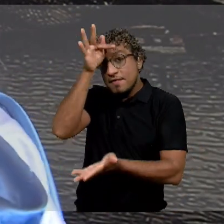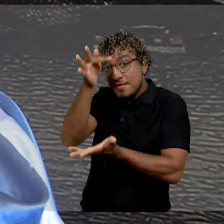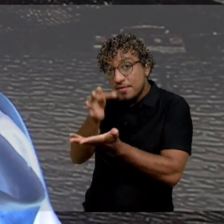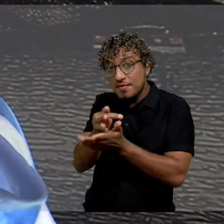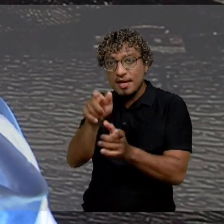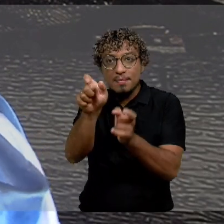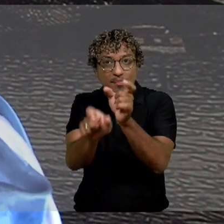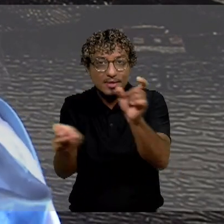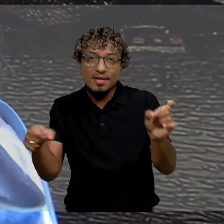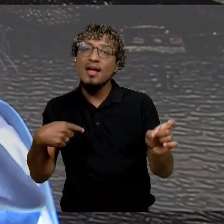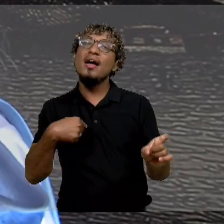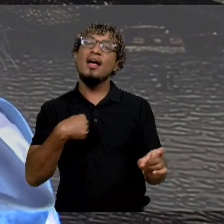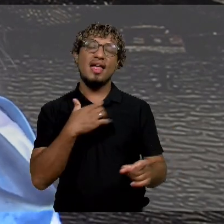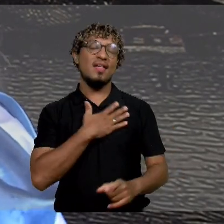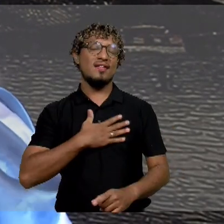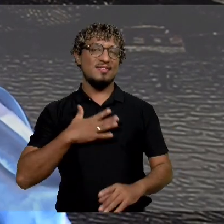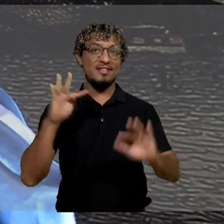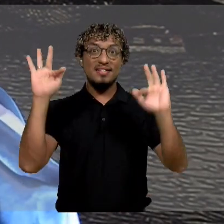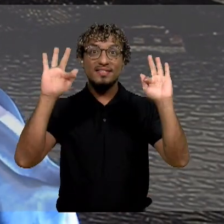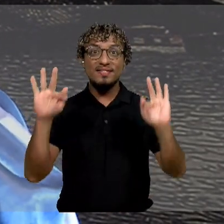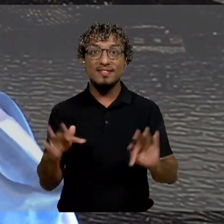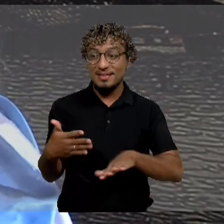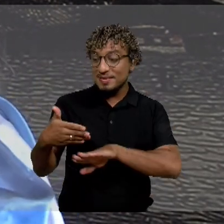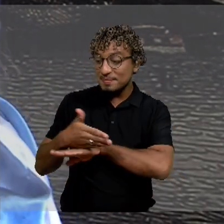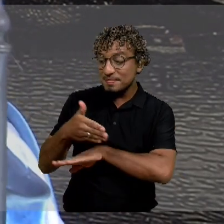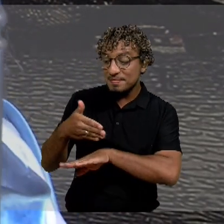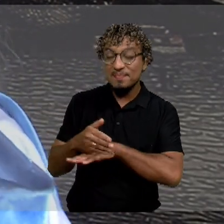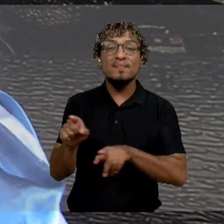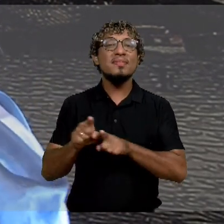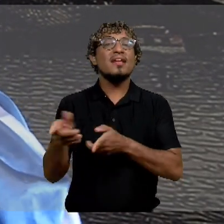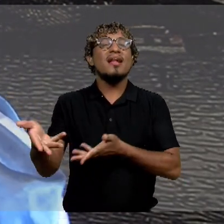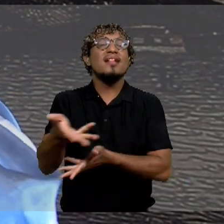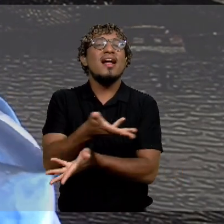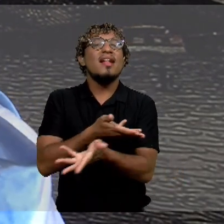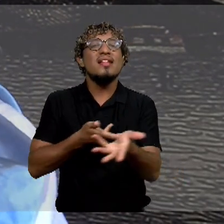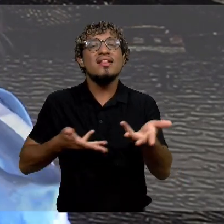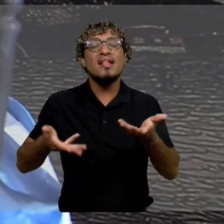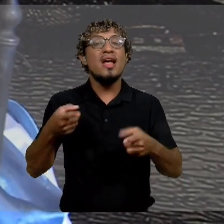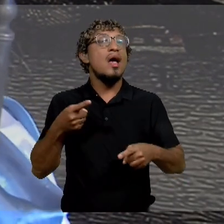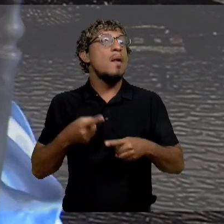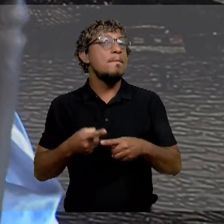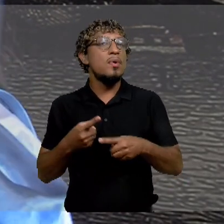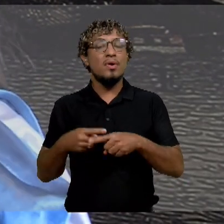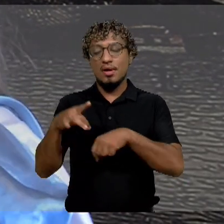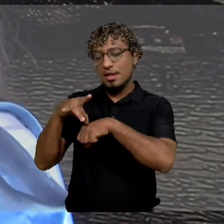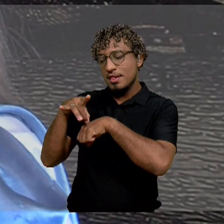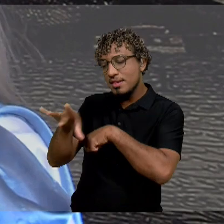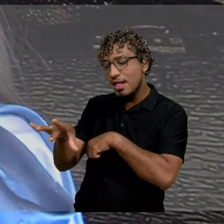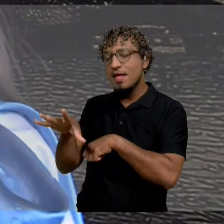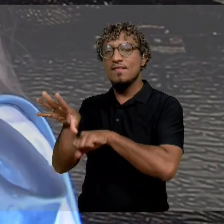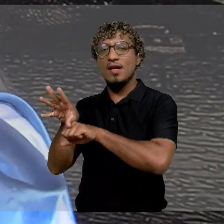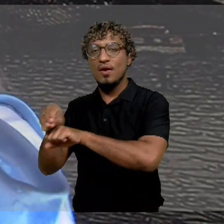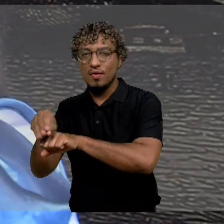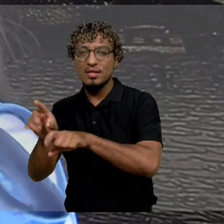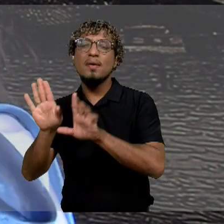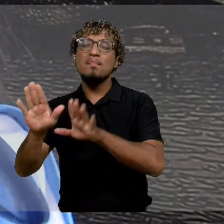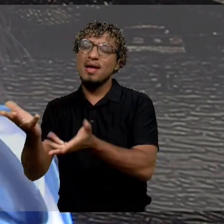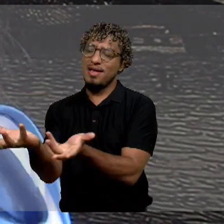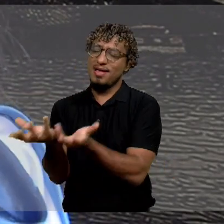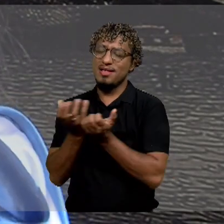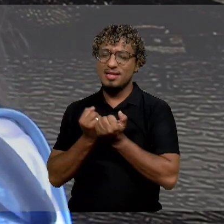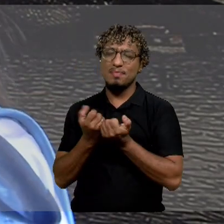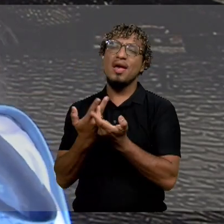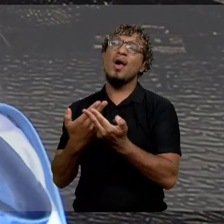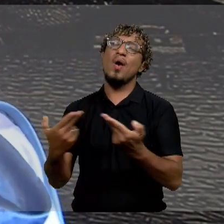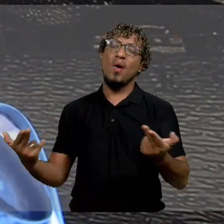feliz de estar participando desse momento e de estar fazendo essa troca, porque a gente leva conhecimento, mas também recebe muitas